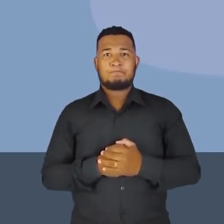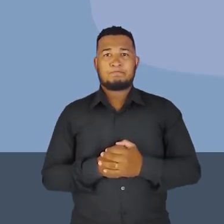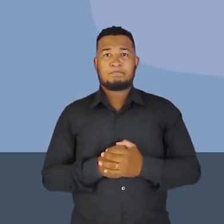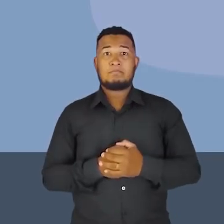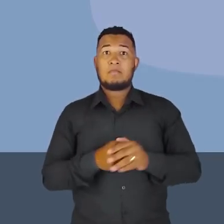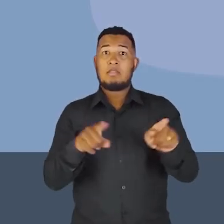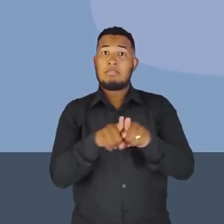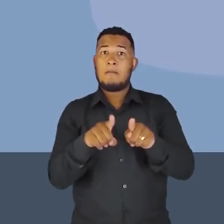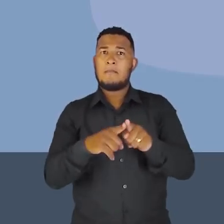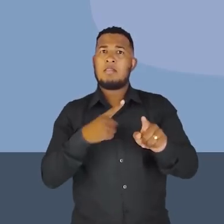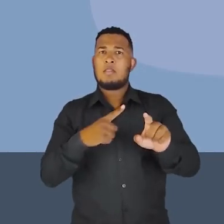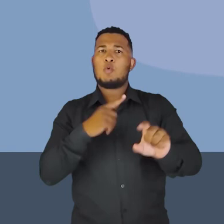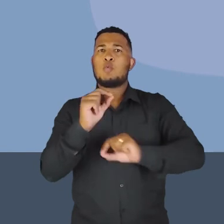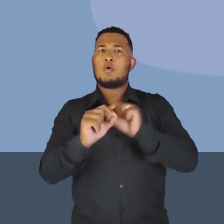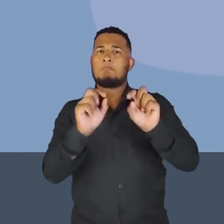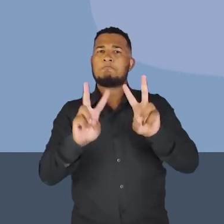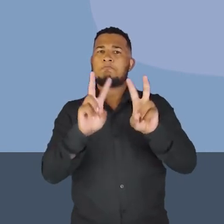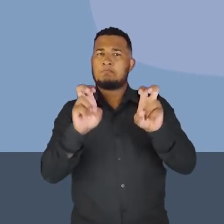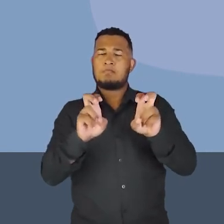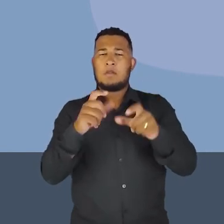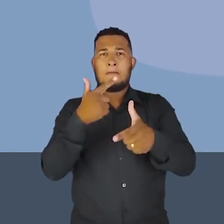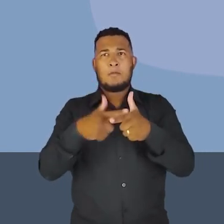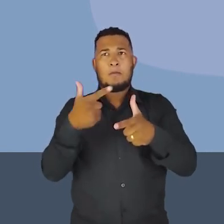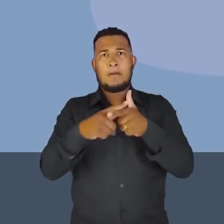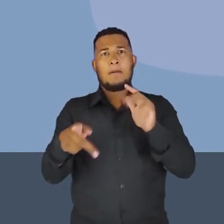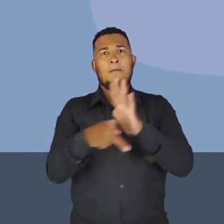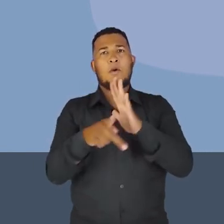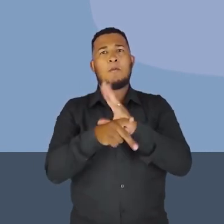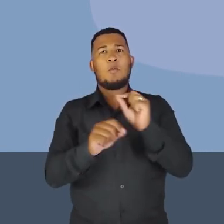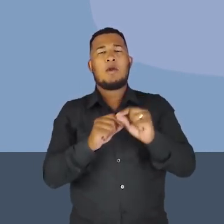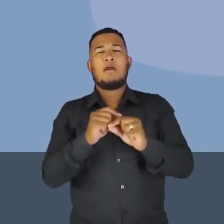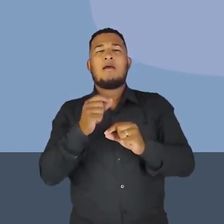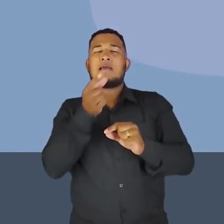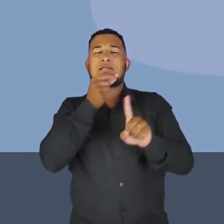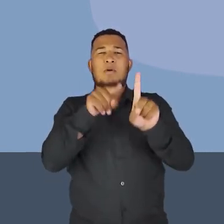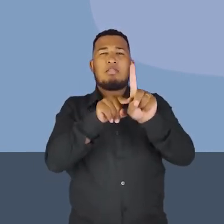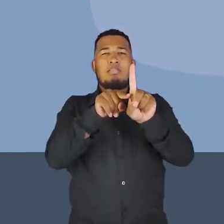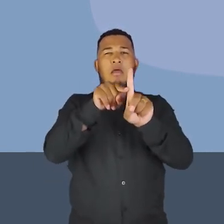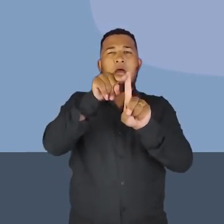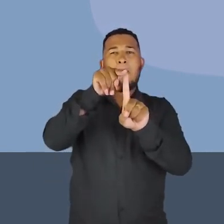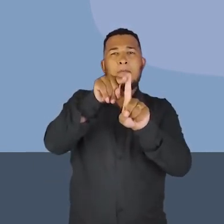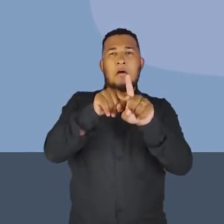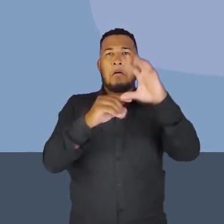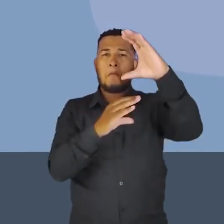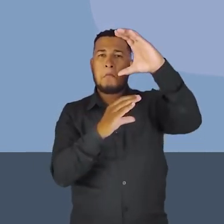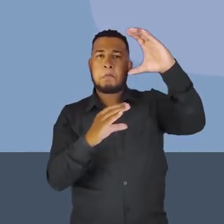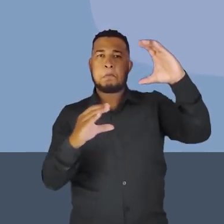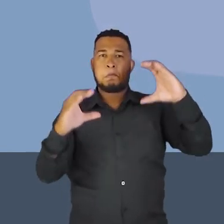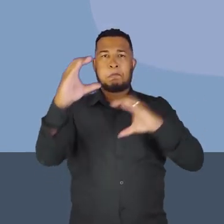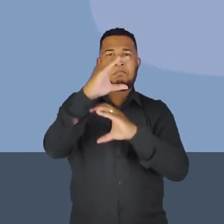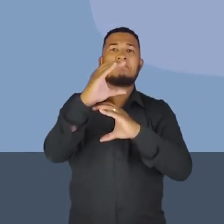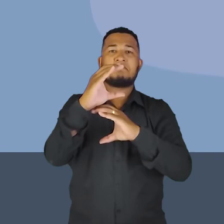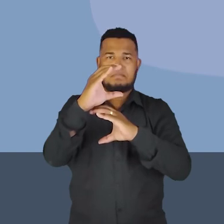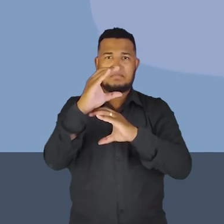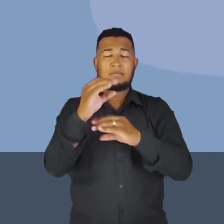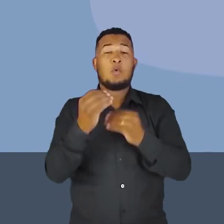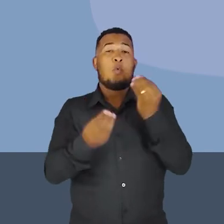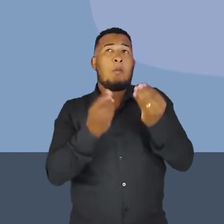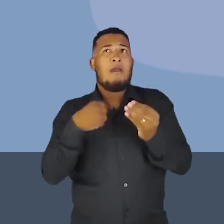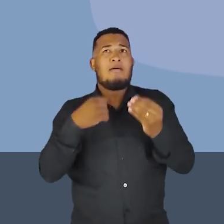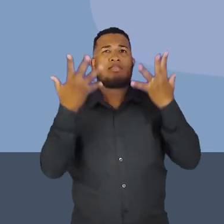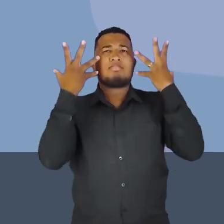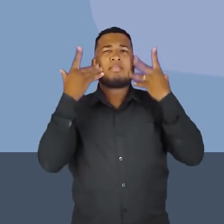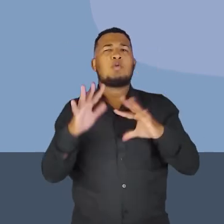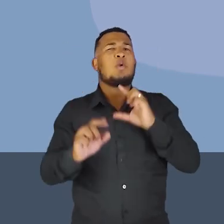também tem a questão do problema da inversão térmica. Né? O natural é que a gente tenha, então, né, de forma natural,